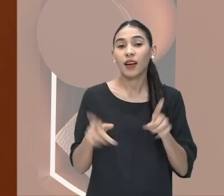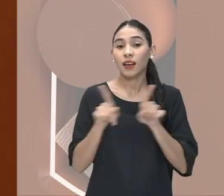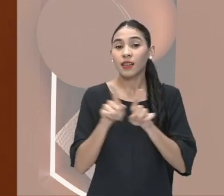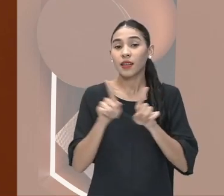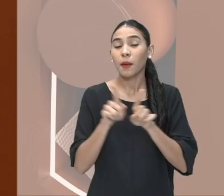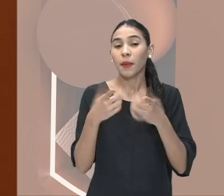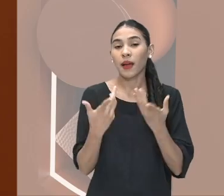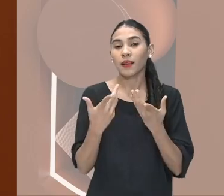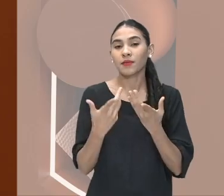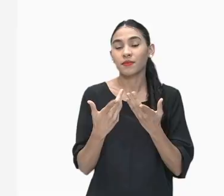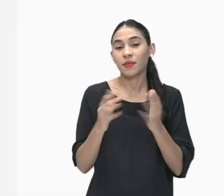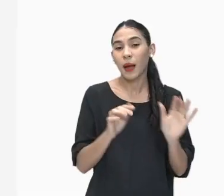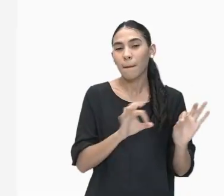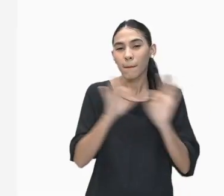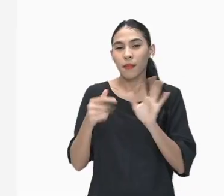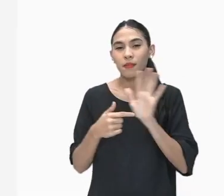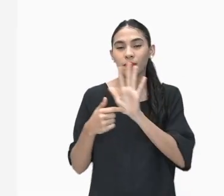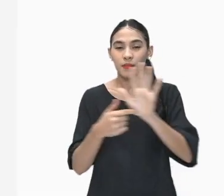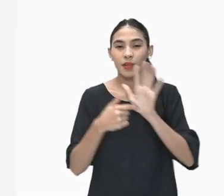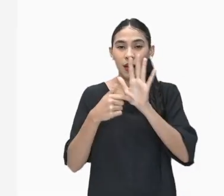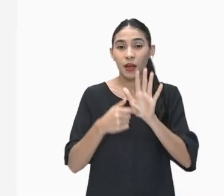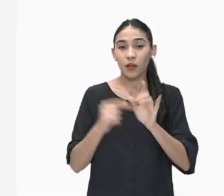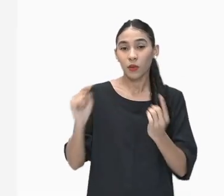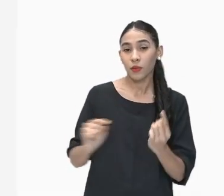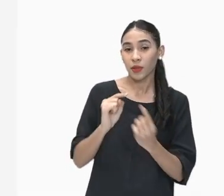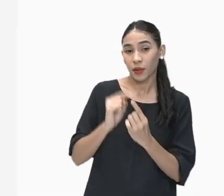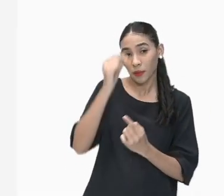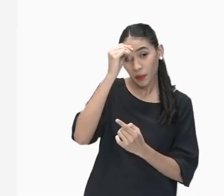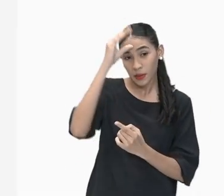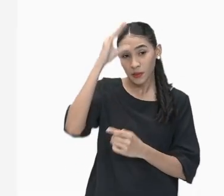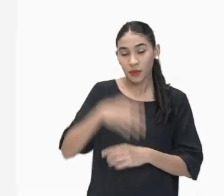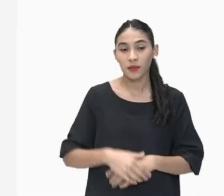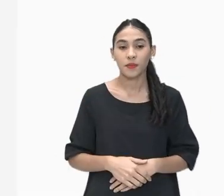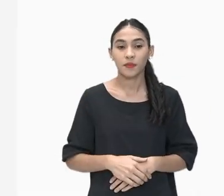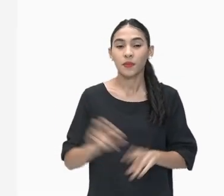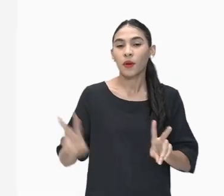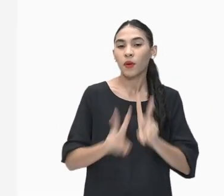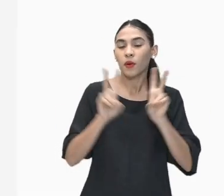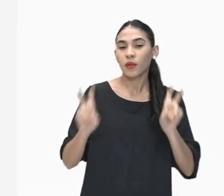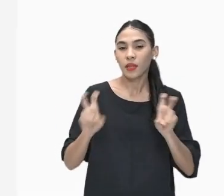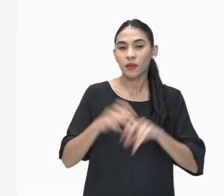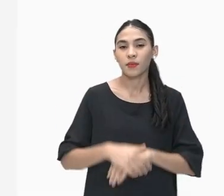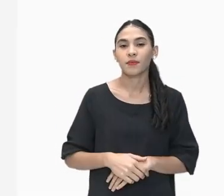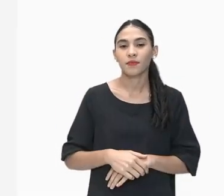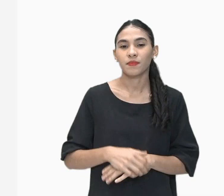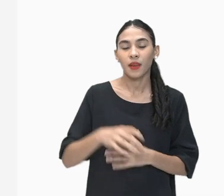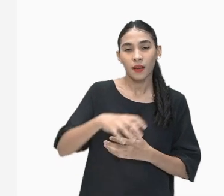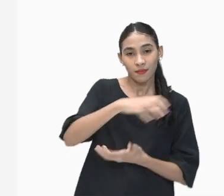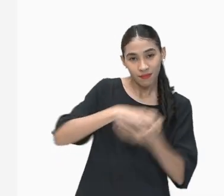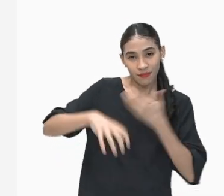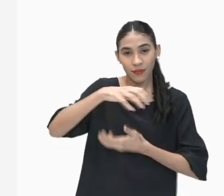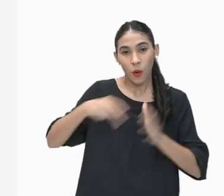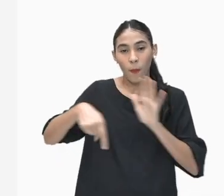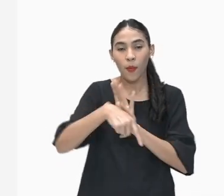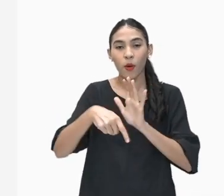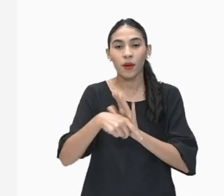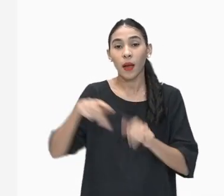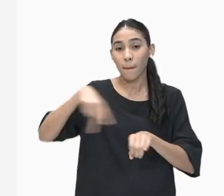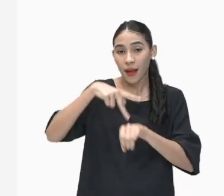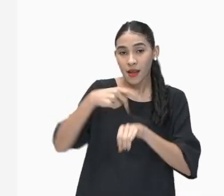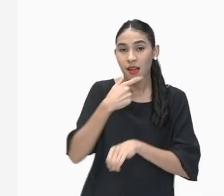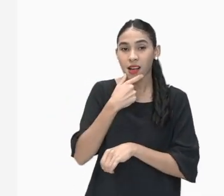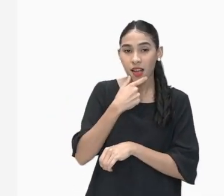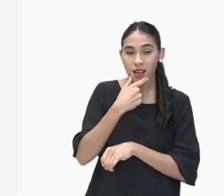nosso objeto de conhecimento. O objeto de conhecimento da nossa aula é Revolução na Inglaterra. Continuando